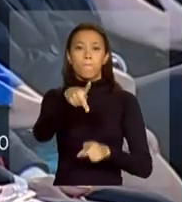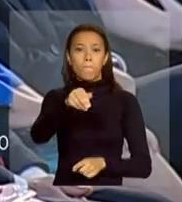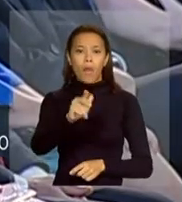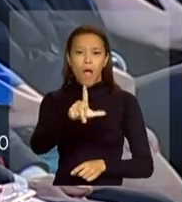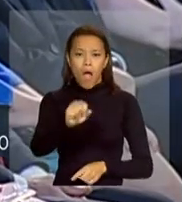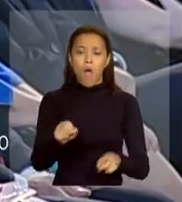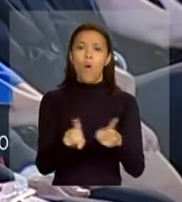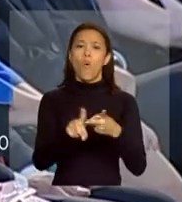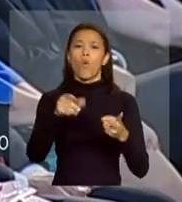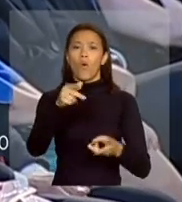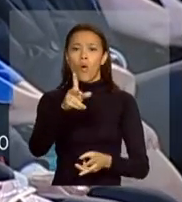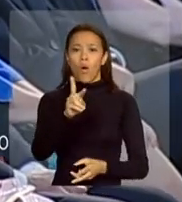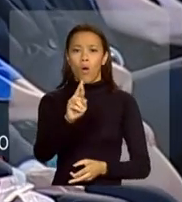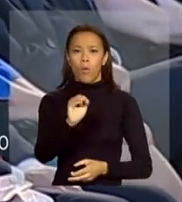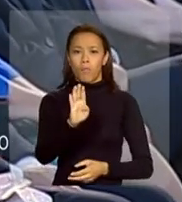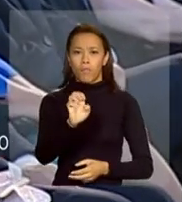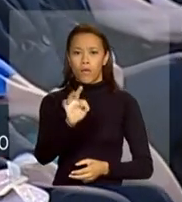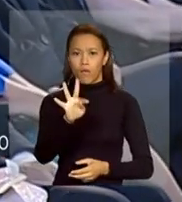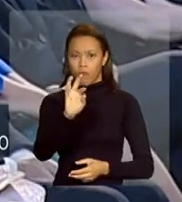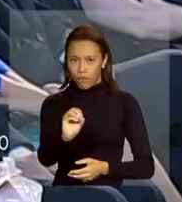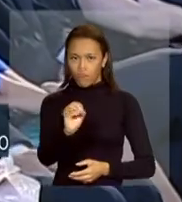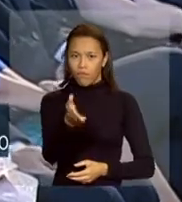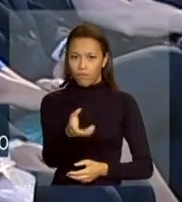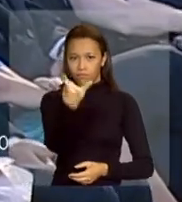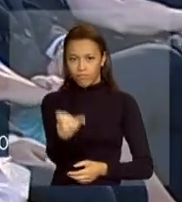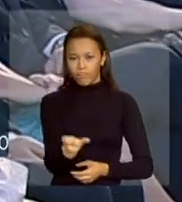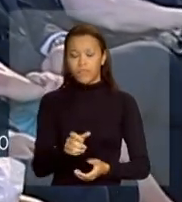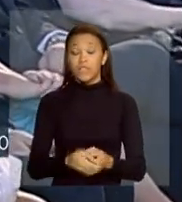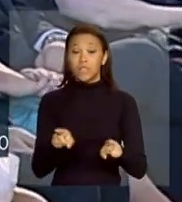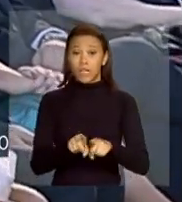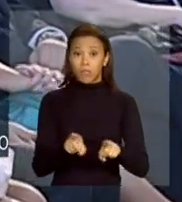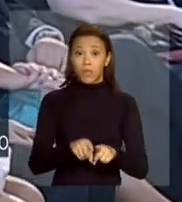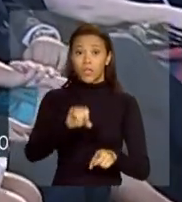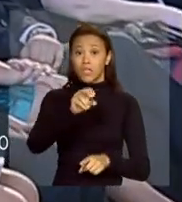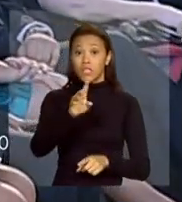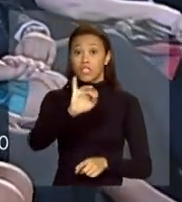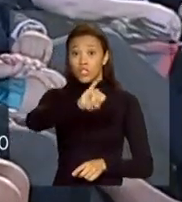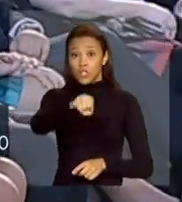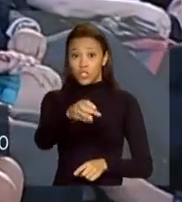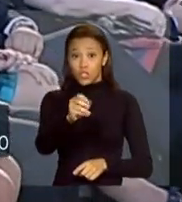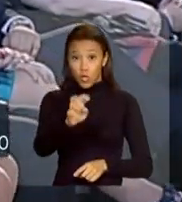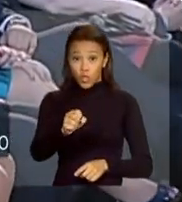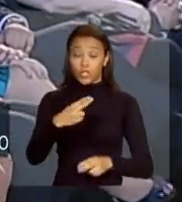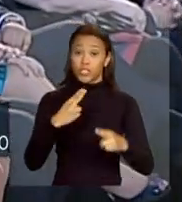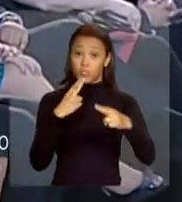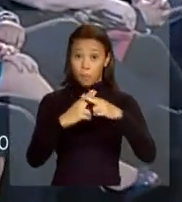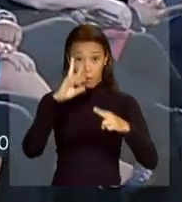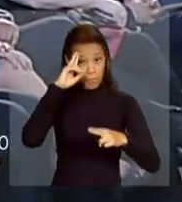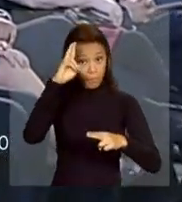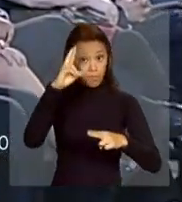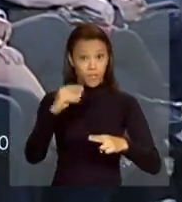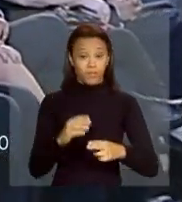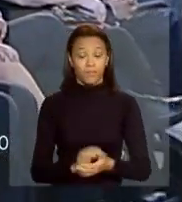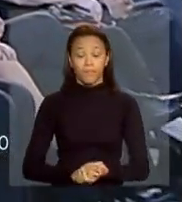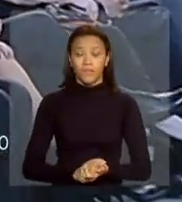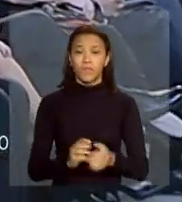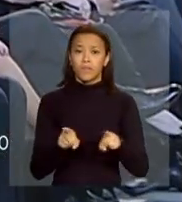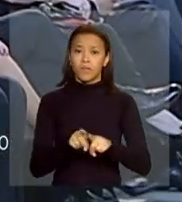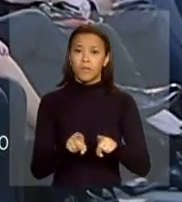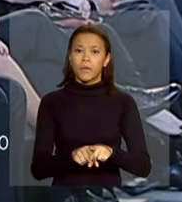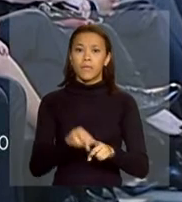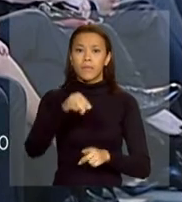Maluf Roberto de Lucena o senhor Jorge hereda presidente da Caixa Econômica Federal